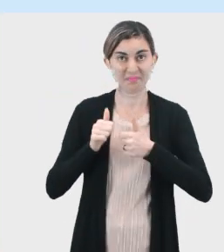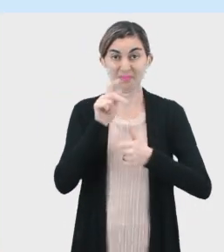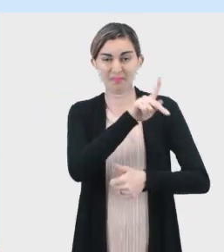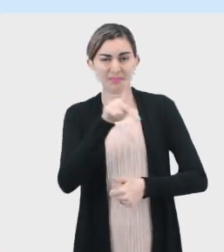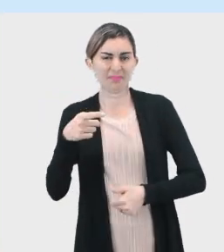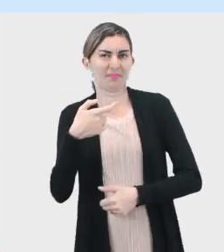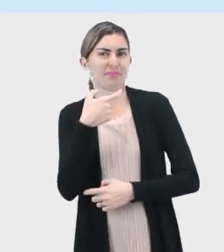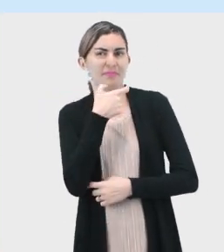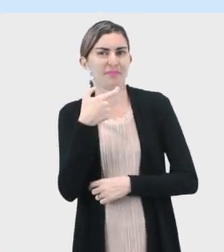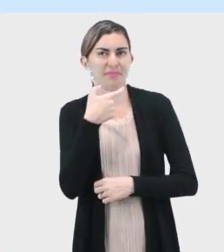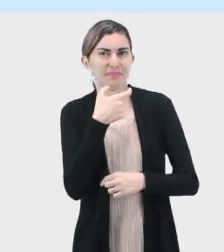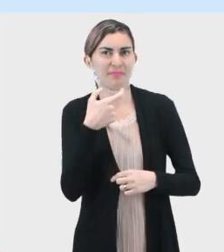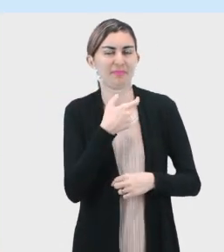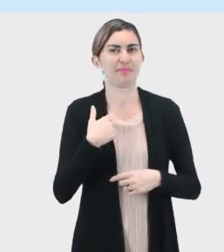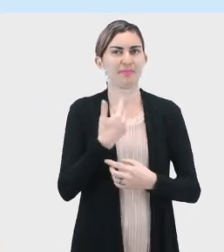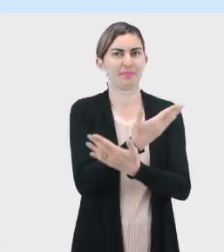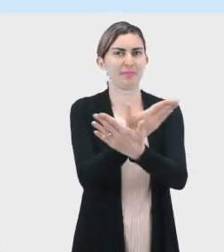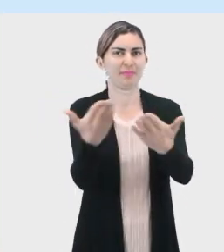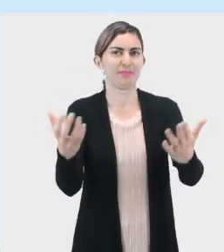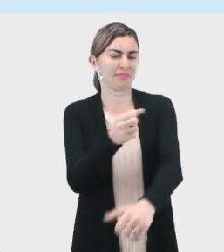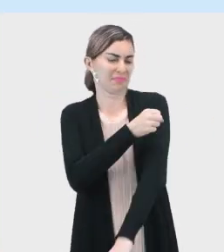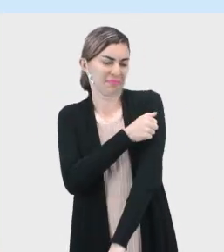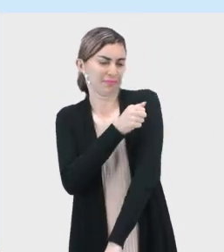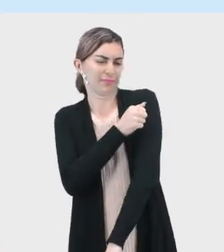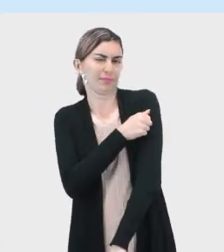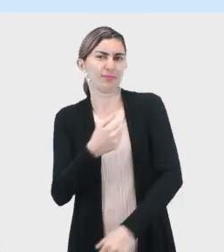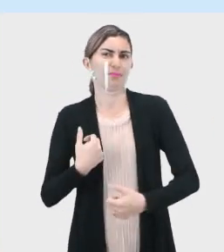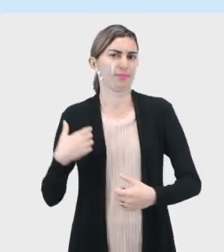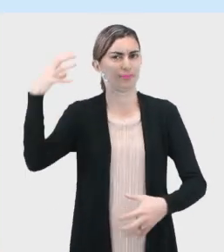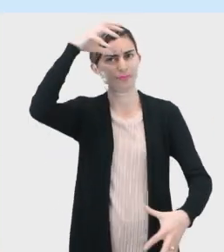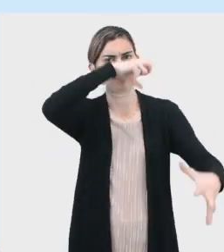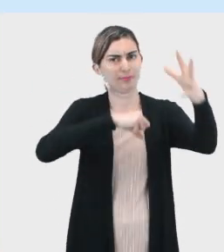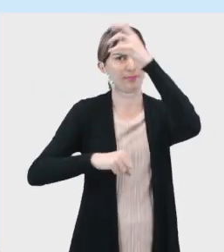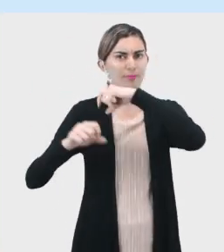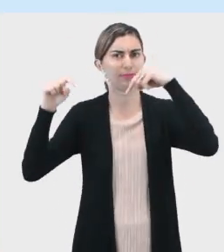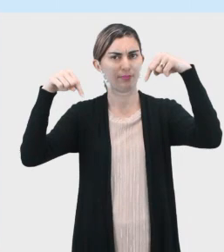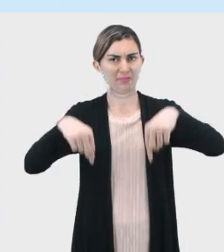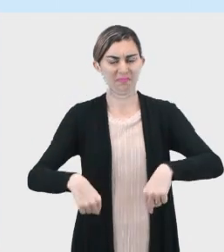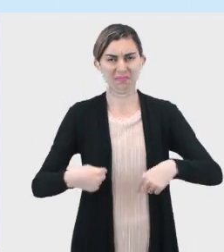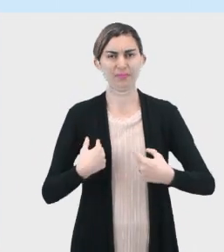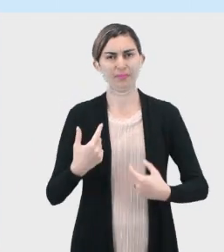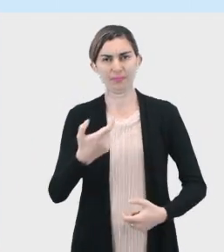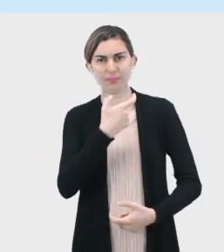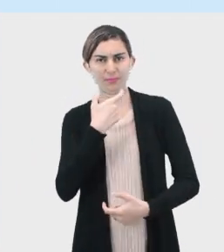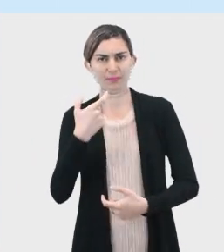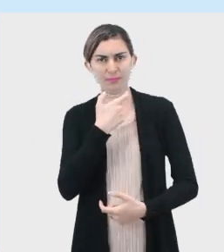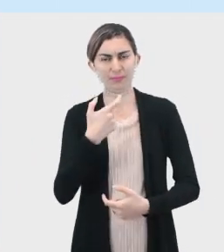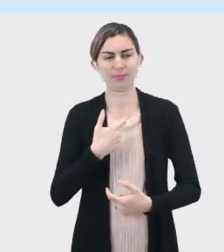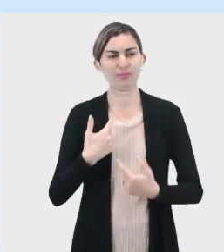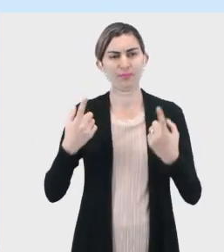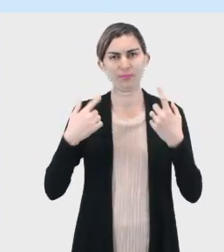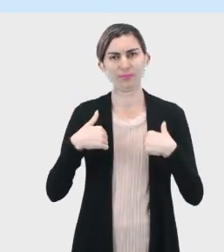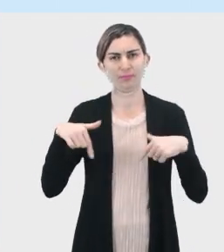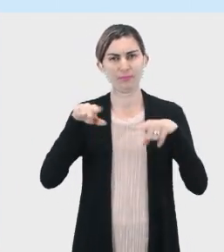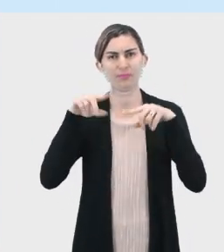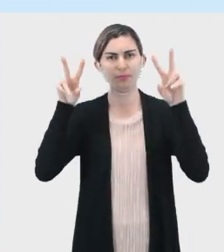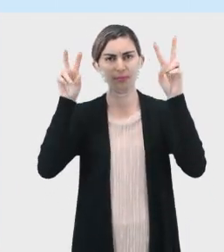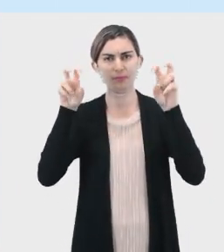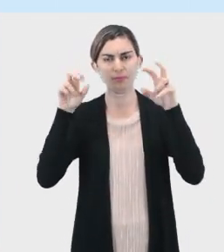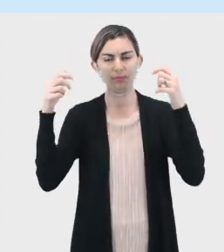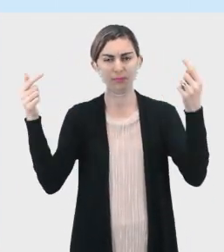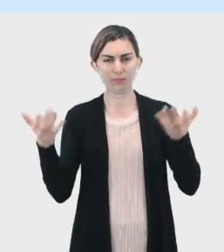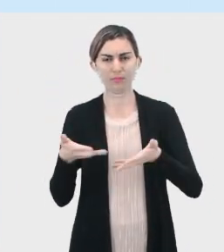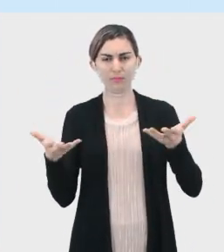Hello, eu sou Teacher Delvia Fox e você do 8º ano vai aprender comigo em inglês. O